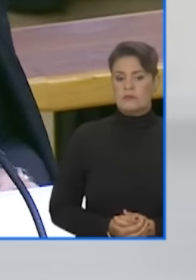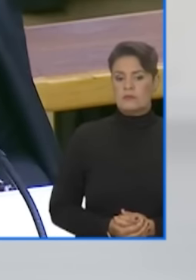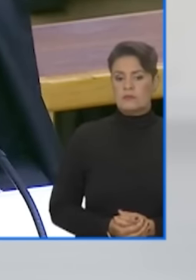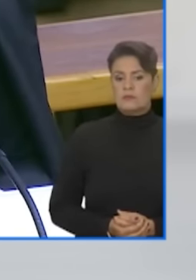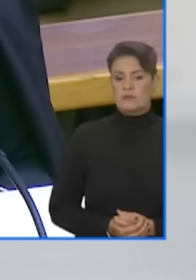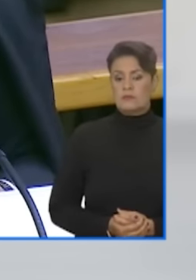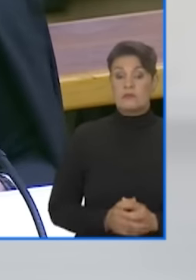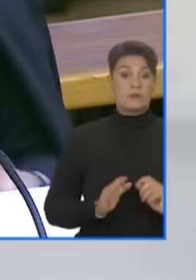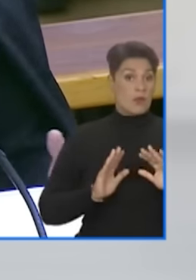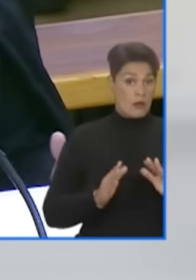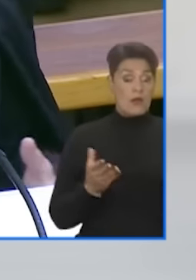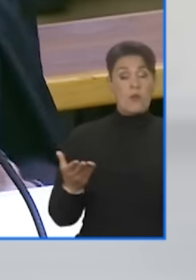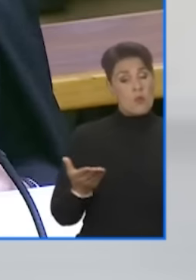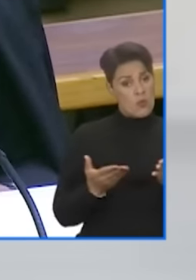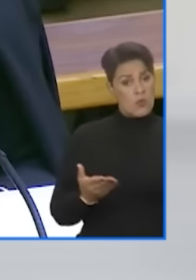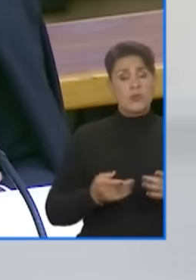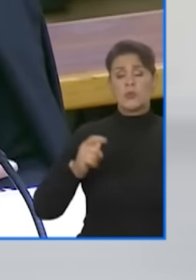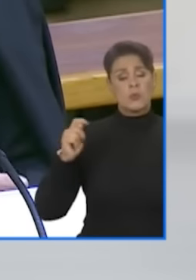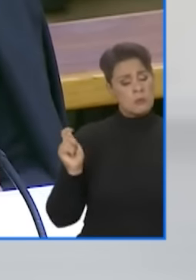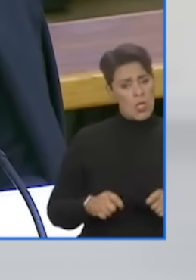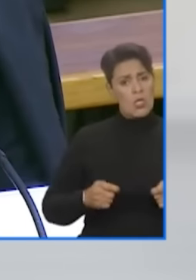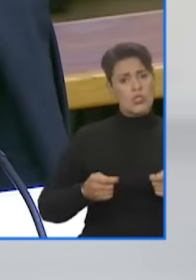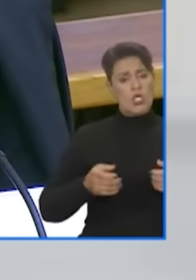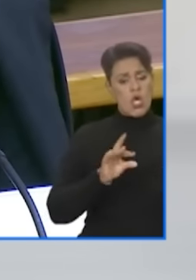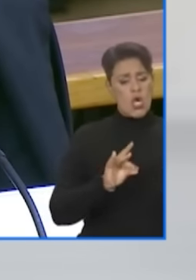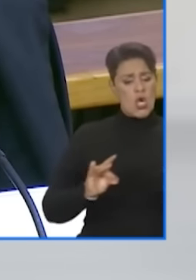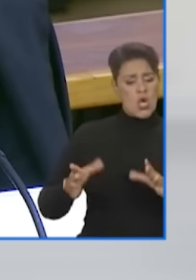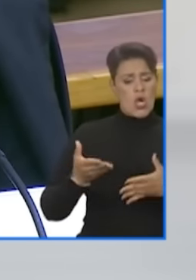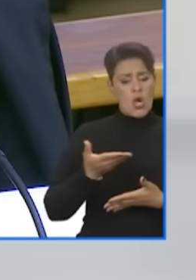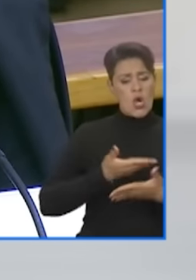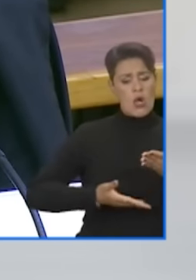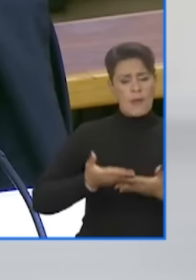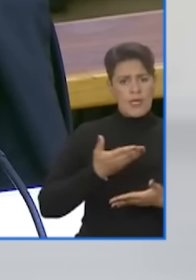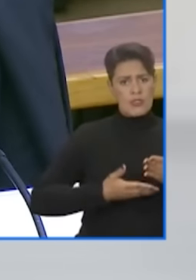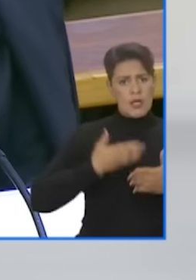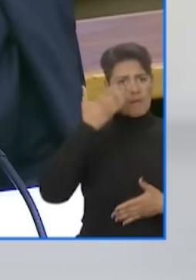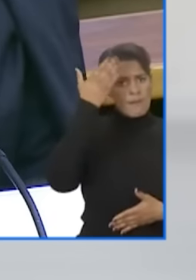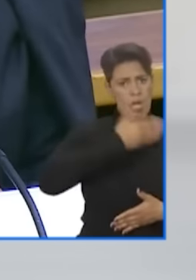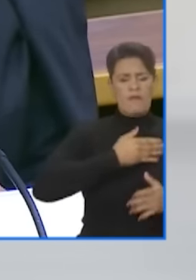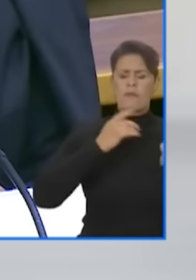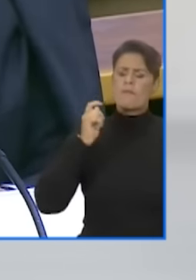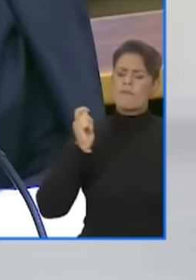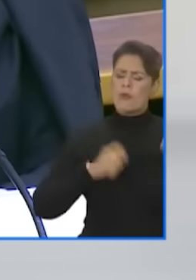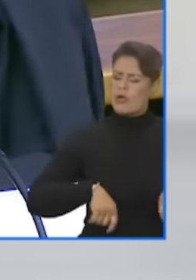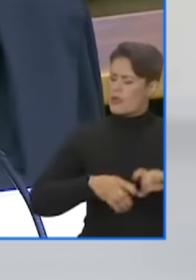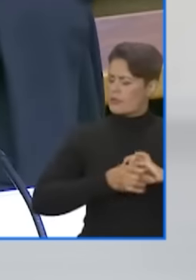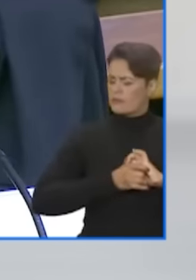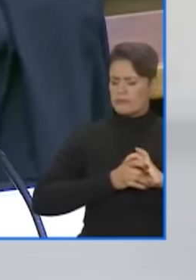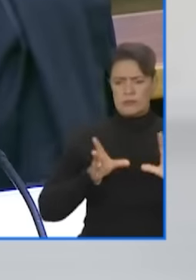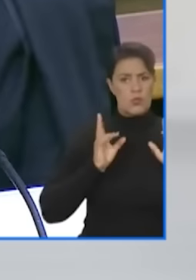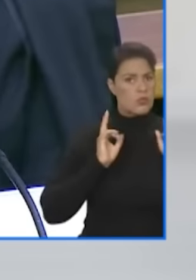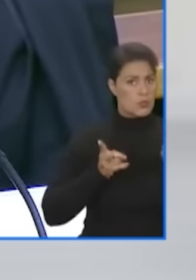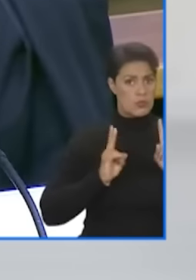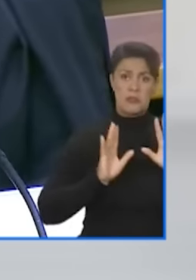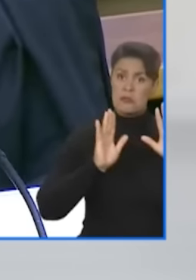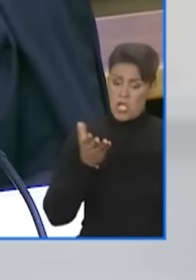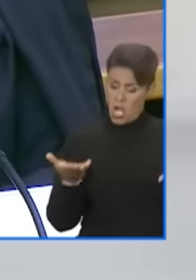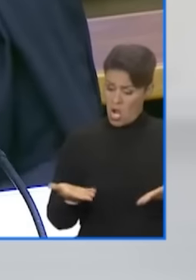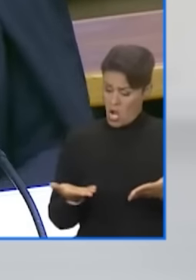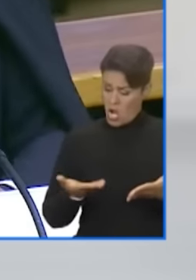no STF. Importante, Afonso, a gente destacar aqui um pouco Agora,